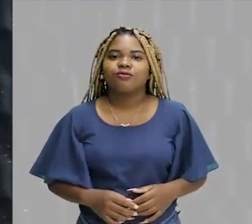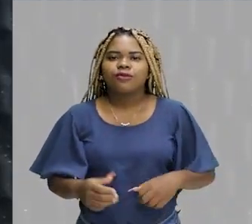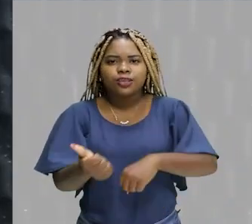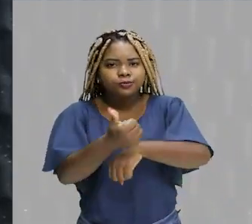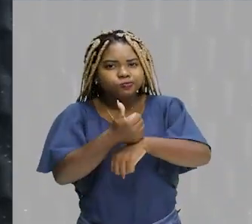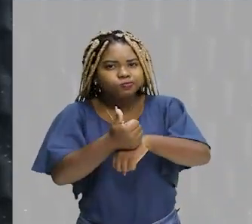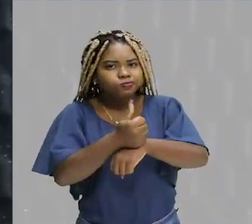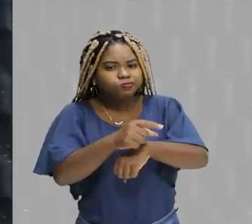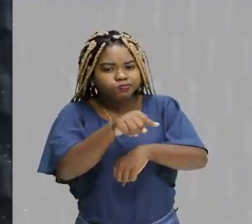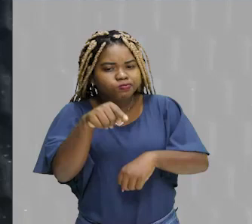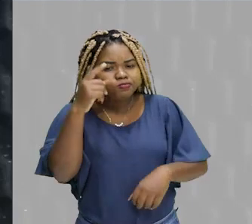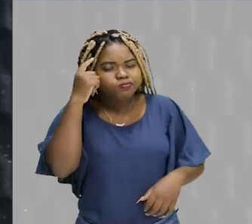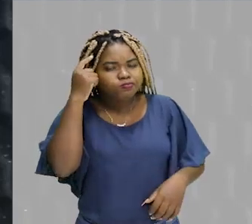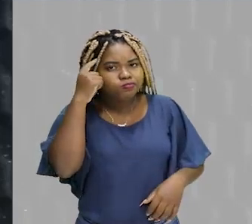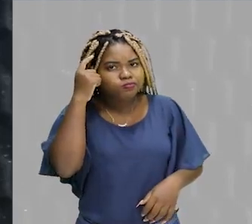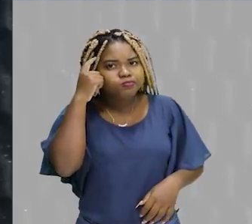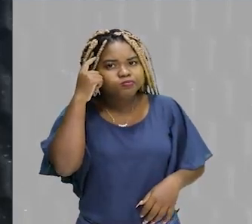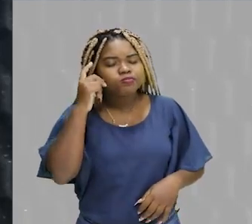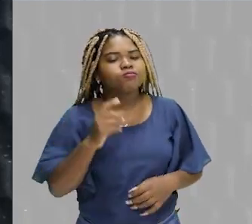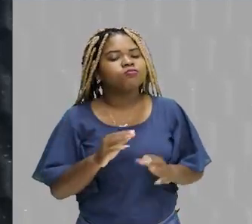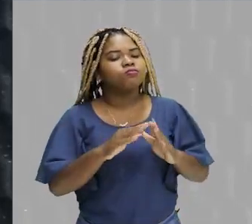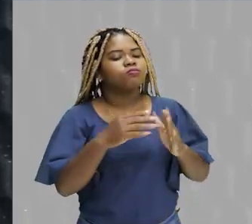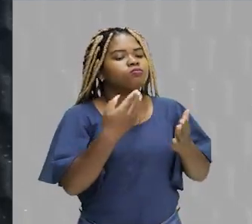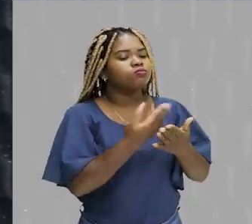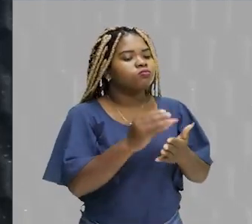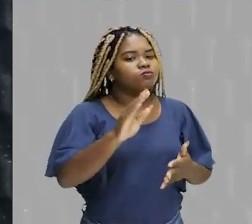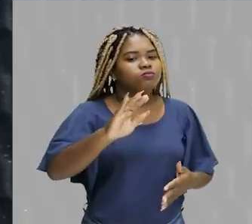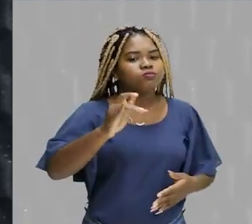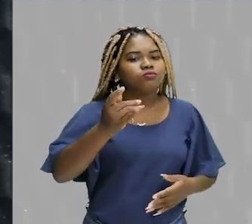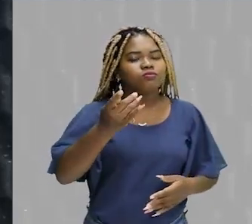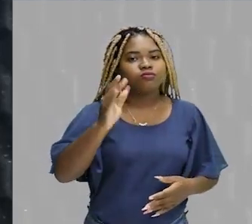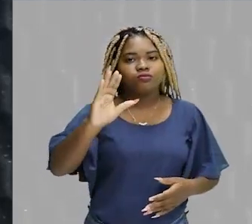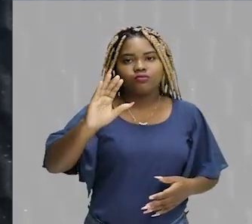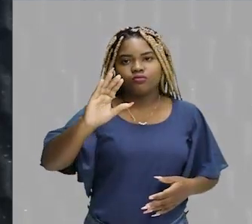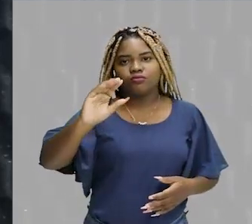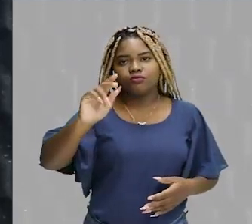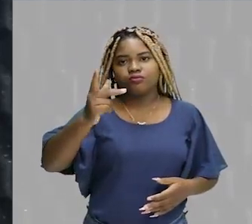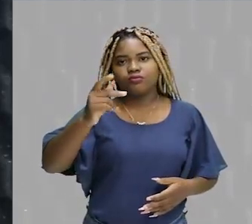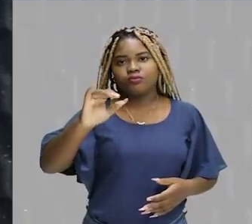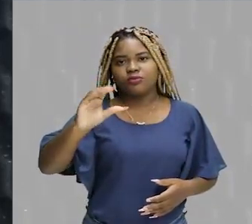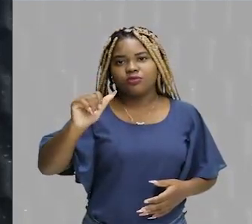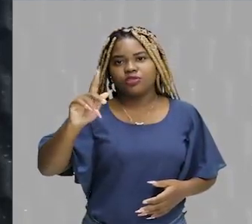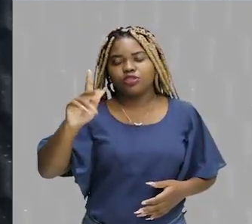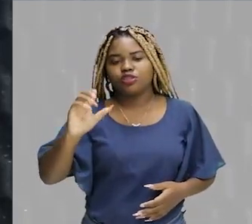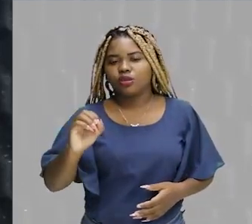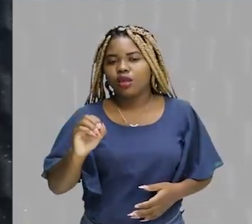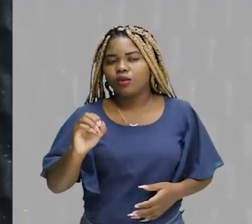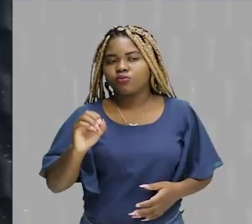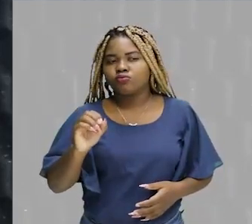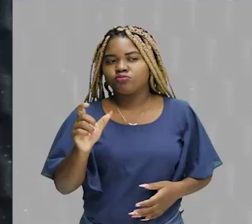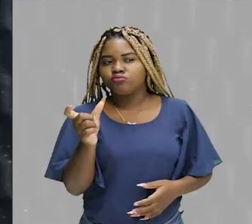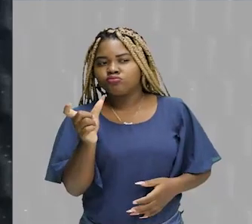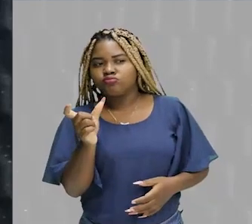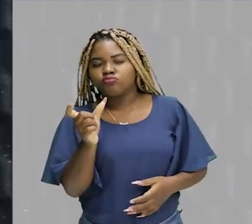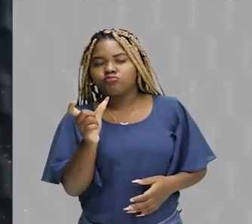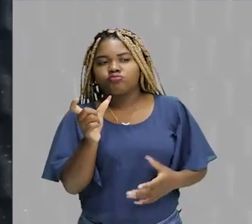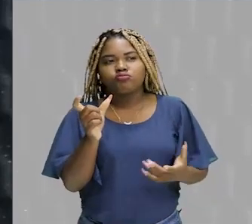só. Quando a gente fala Escola de Chicago, só assim, Escola de